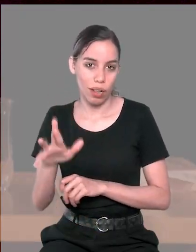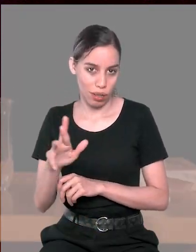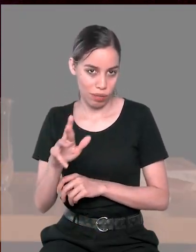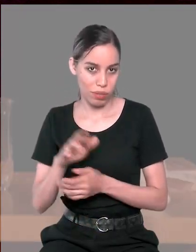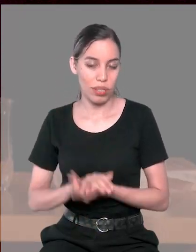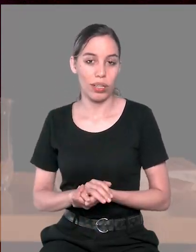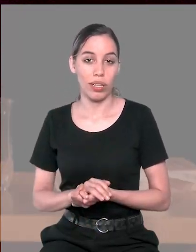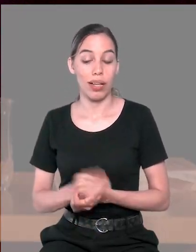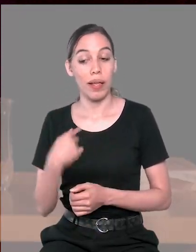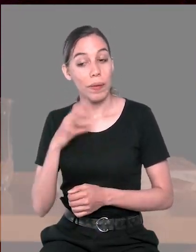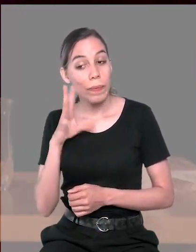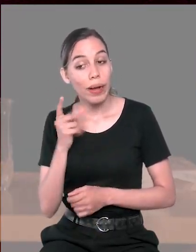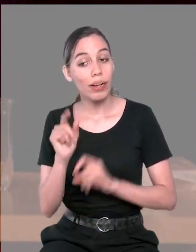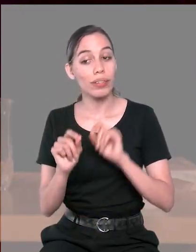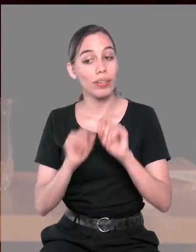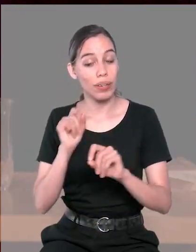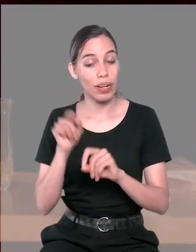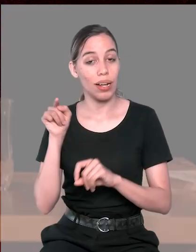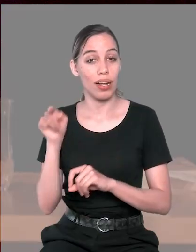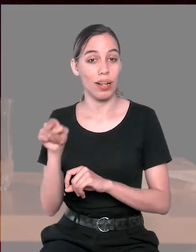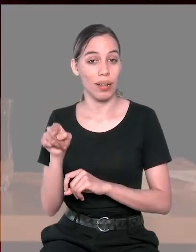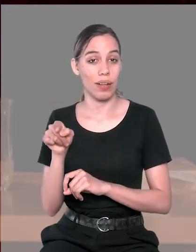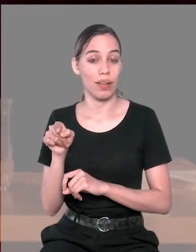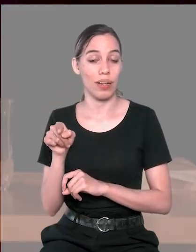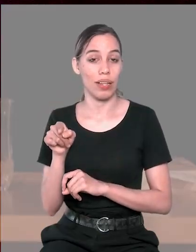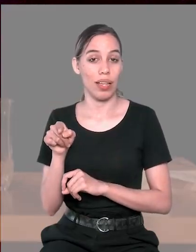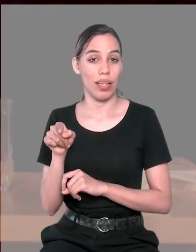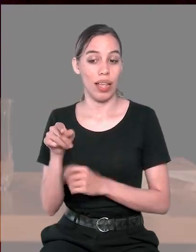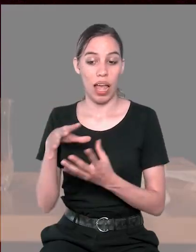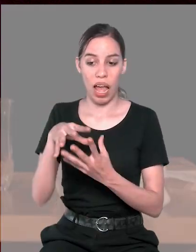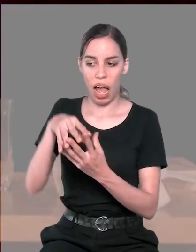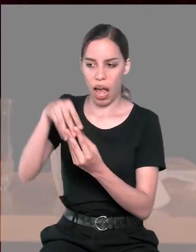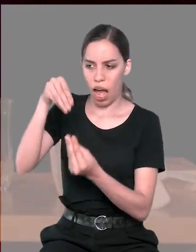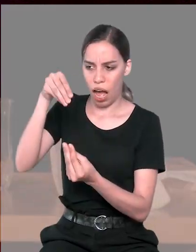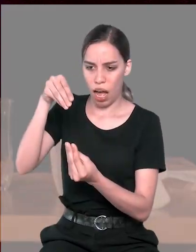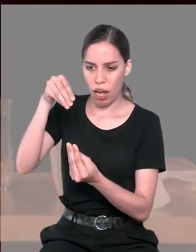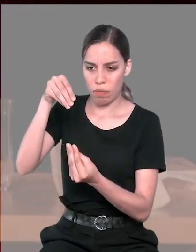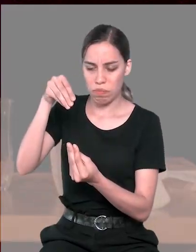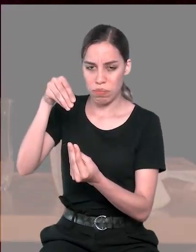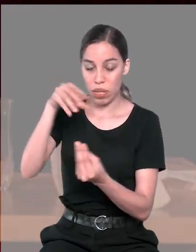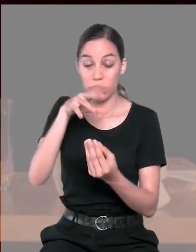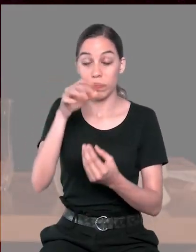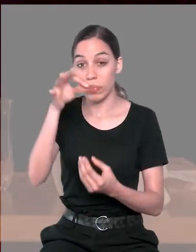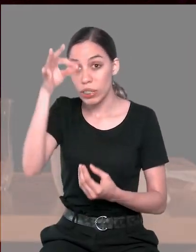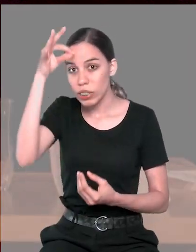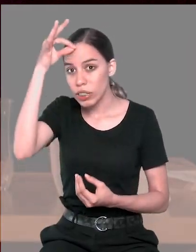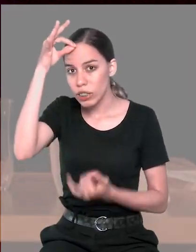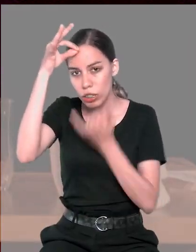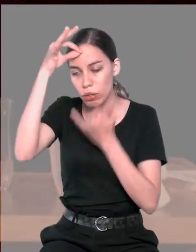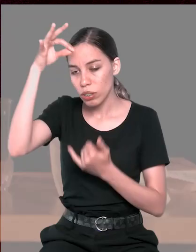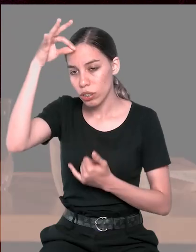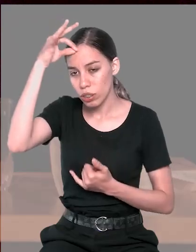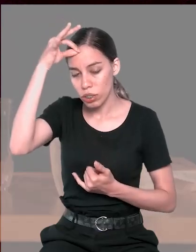O que eu acho é que aqui está em jogo no Valéry a alma não se restringe, o espírito não se restringe